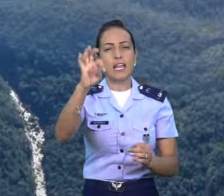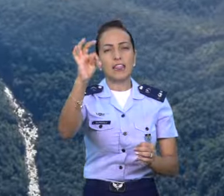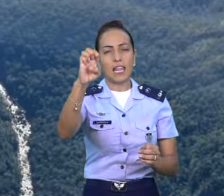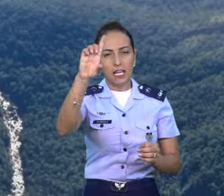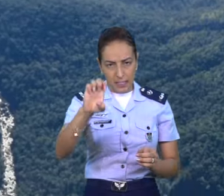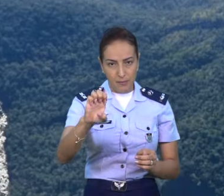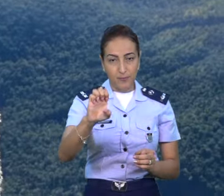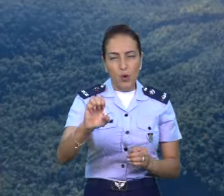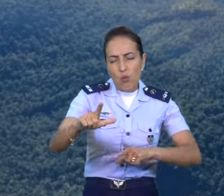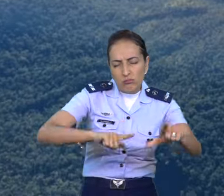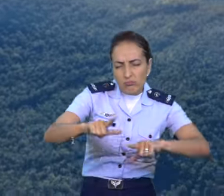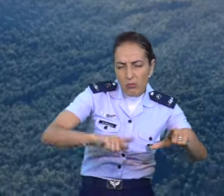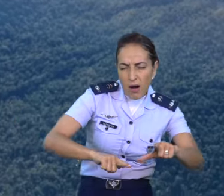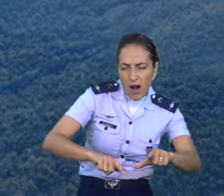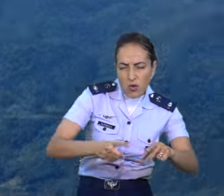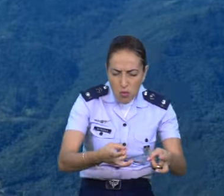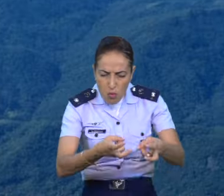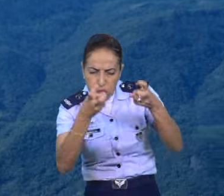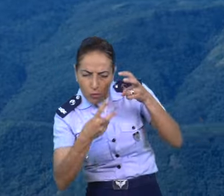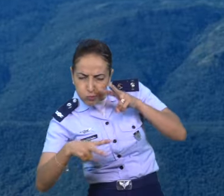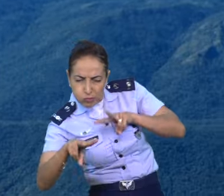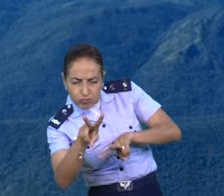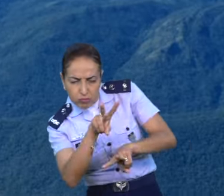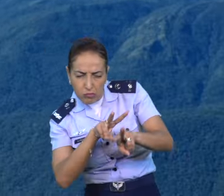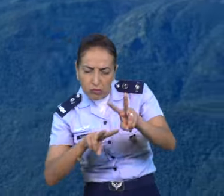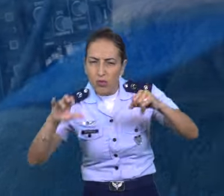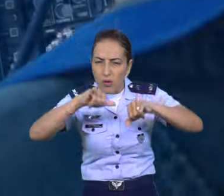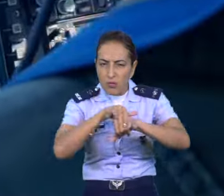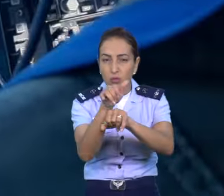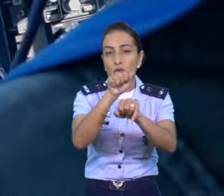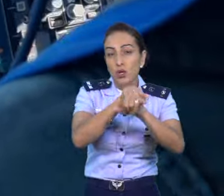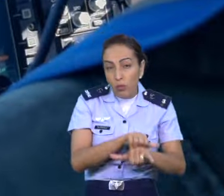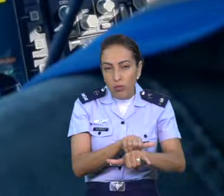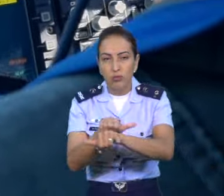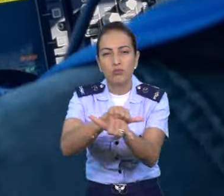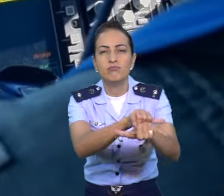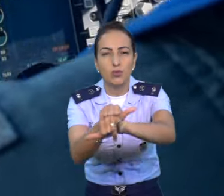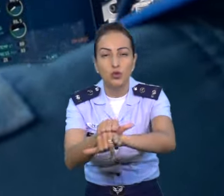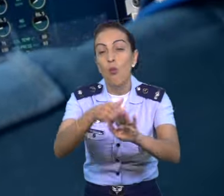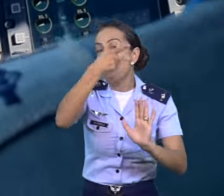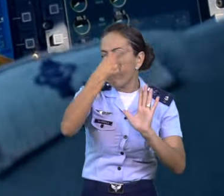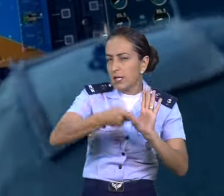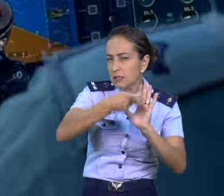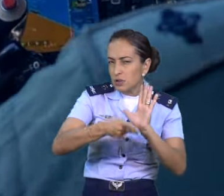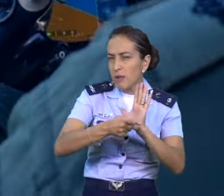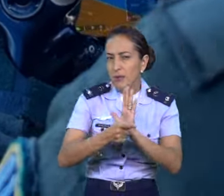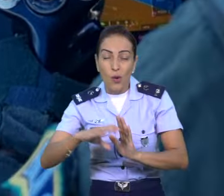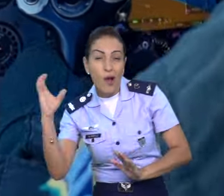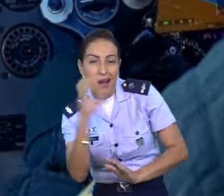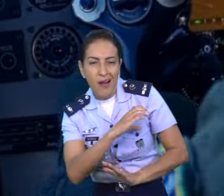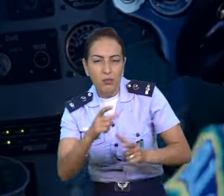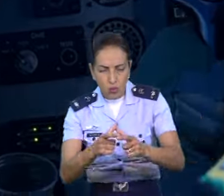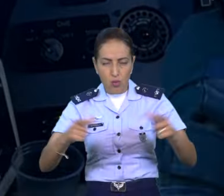EZTEC ASAT 2024. O exercício visa o treinamento das equipagens da aviação de transporte por meio do